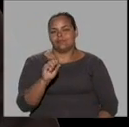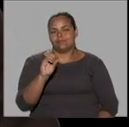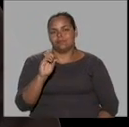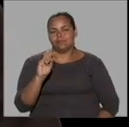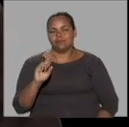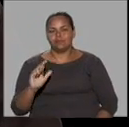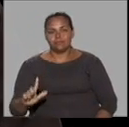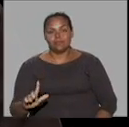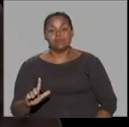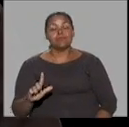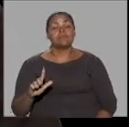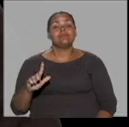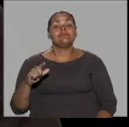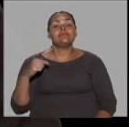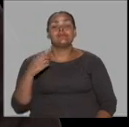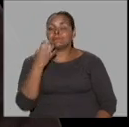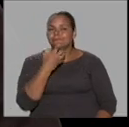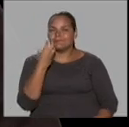né,